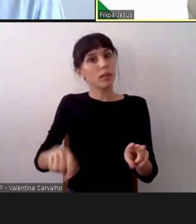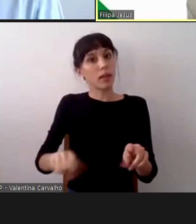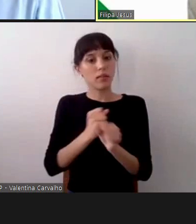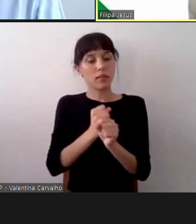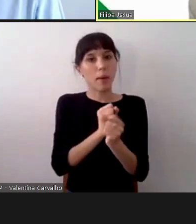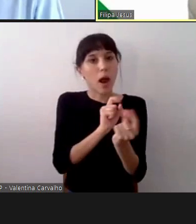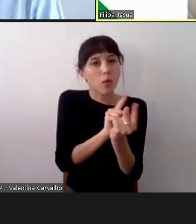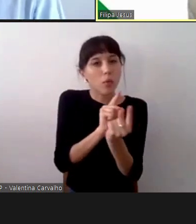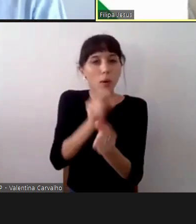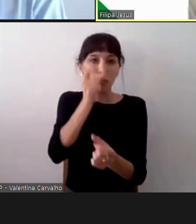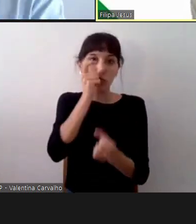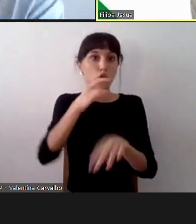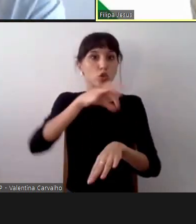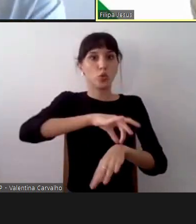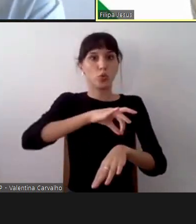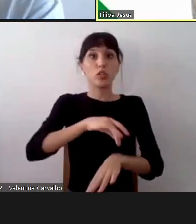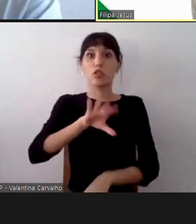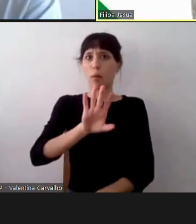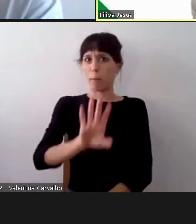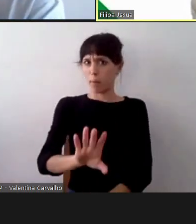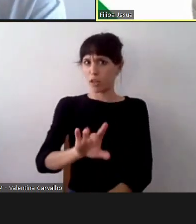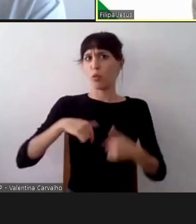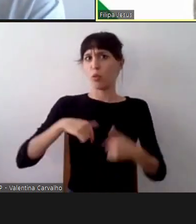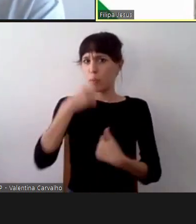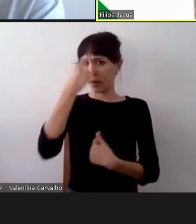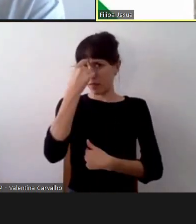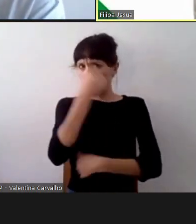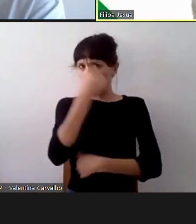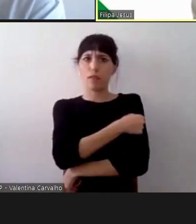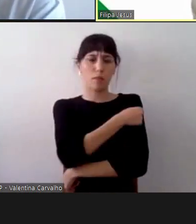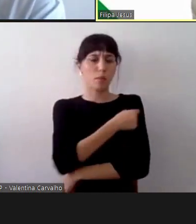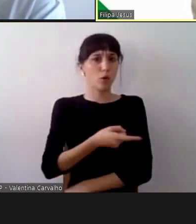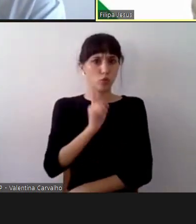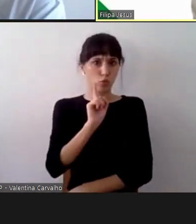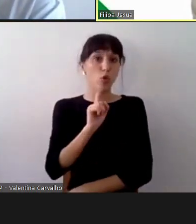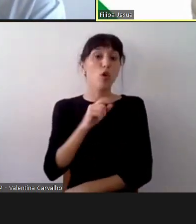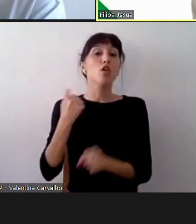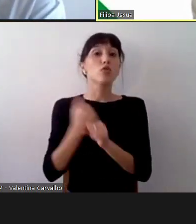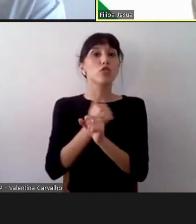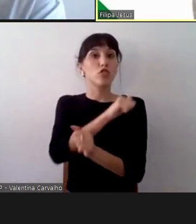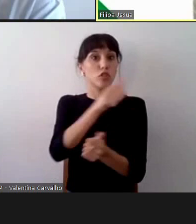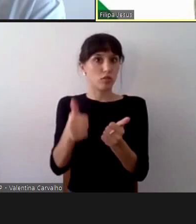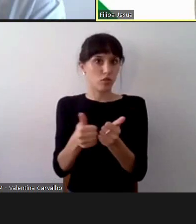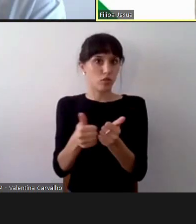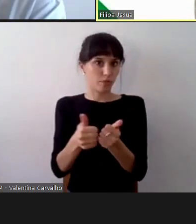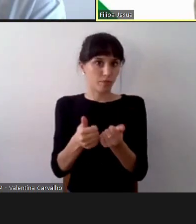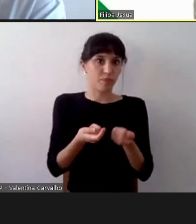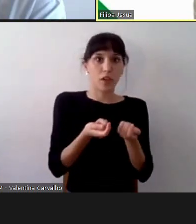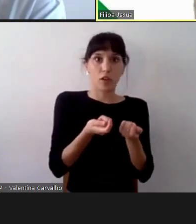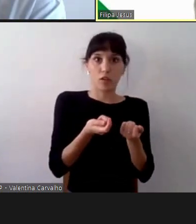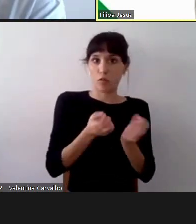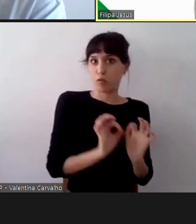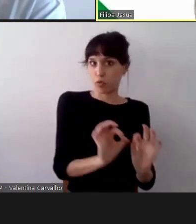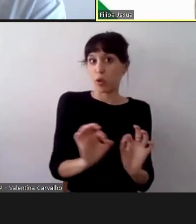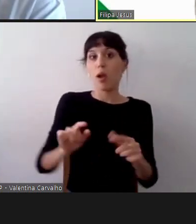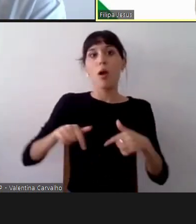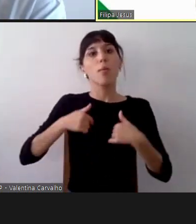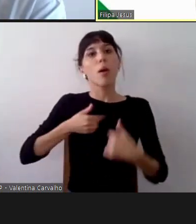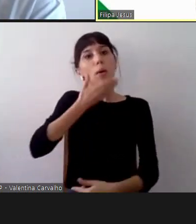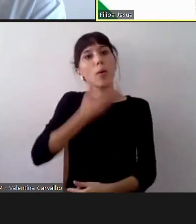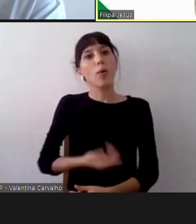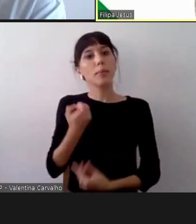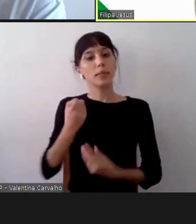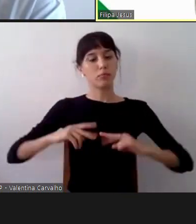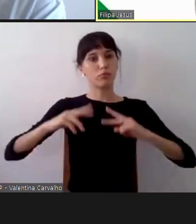não são enfermeiros, que são assistentes operacionais, e que precisam de aumentar a sua qualificação, e precisam de uma certificação, e que recorrem a